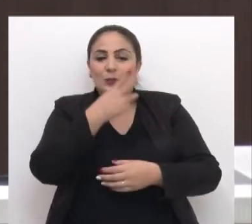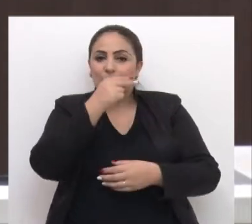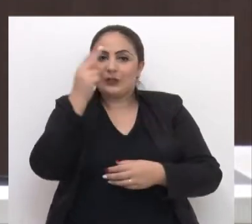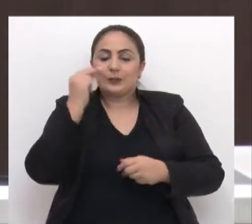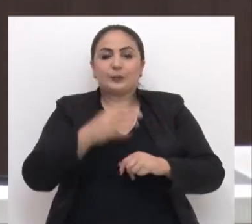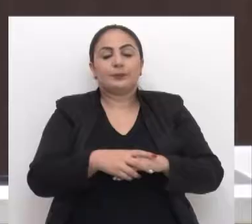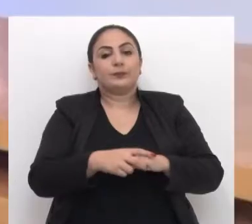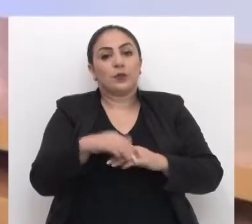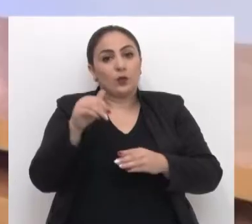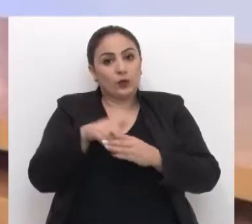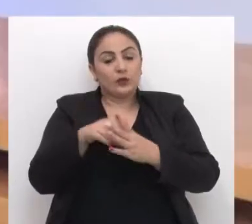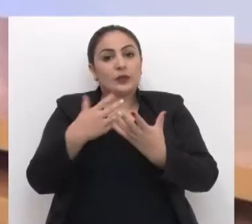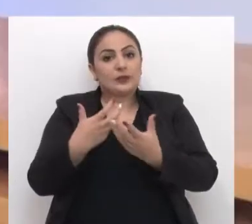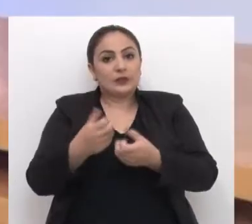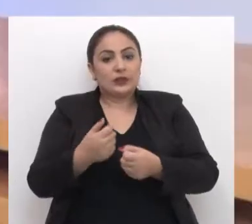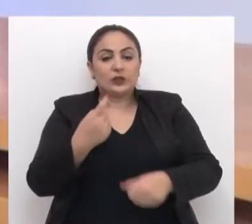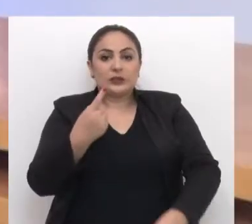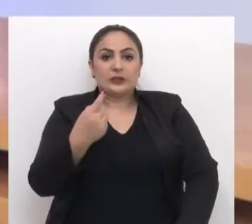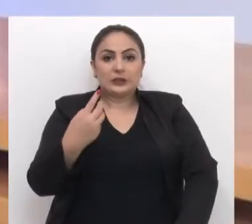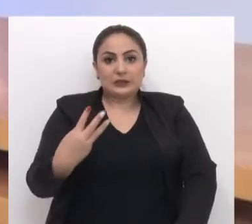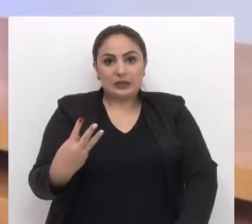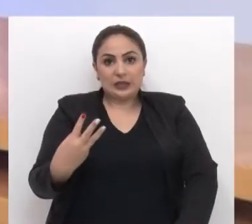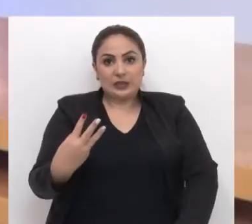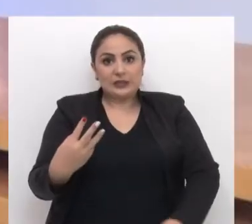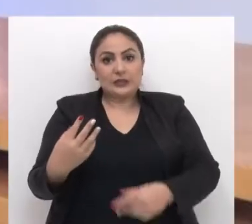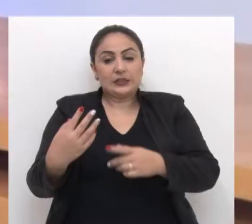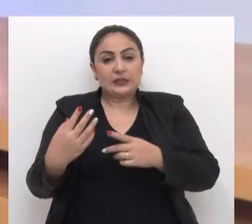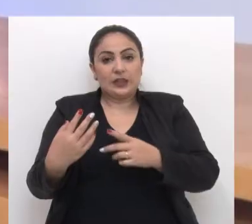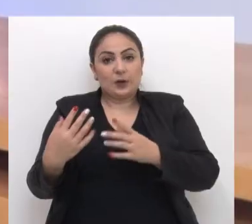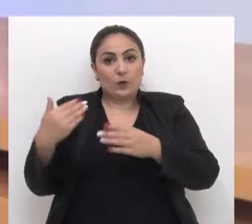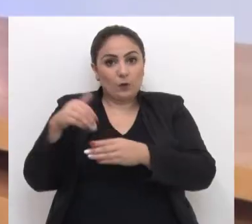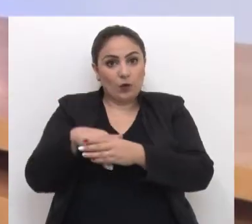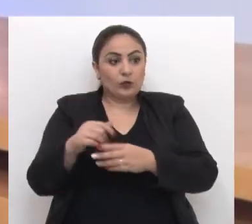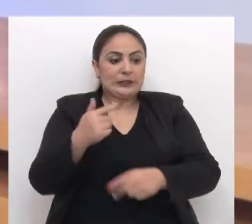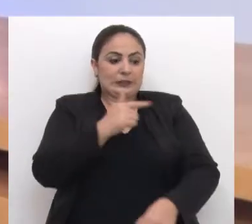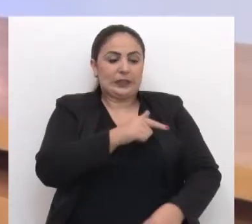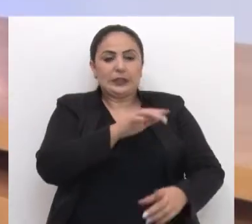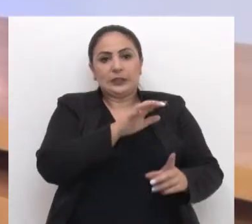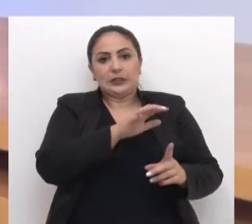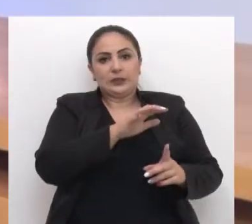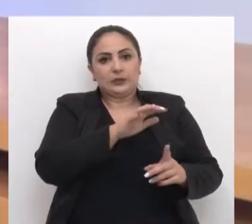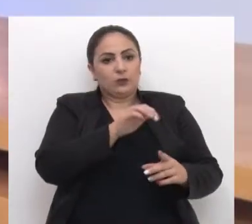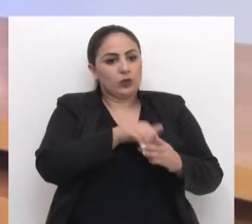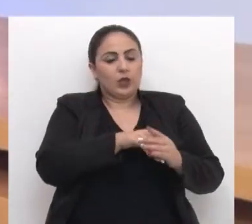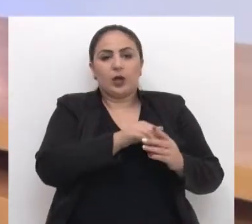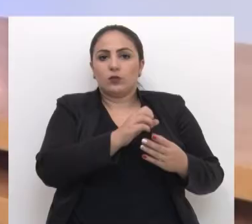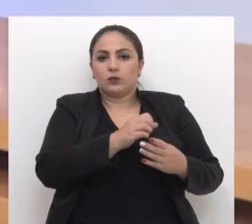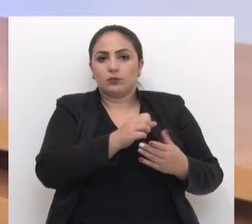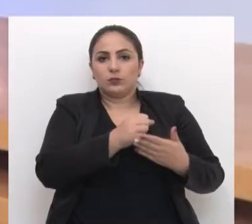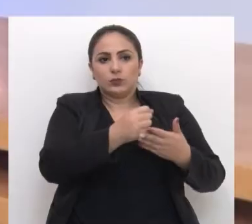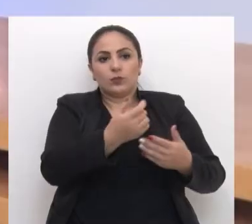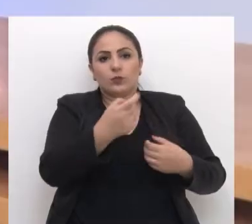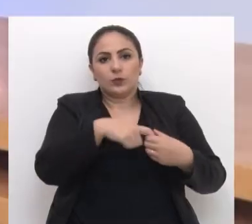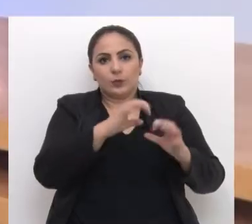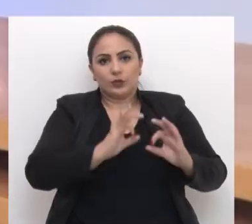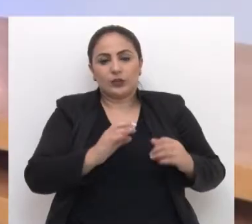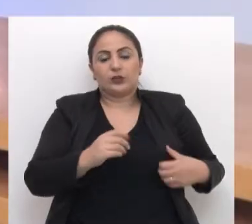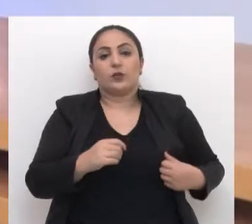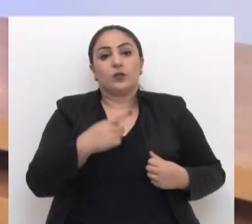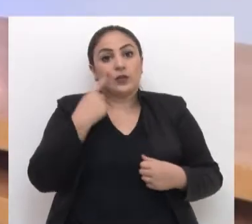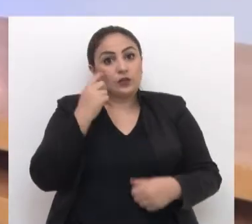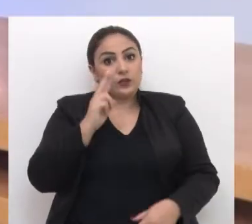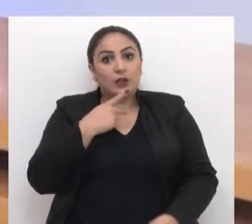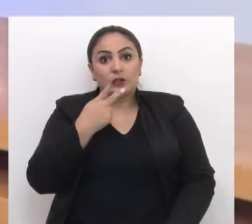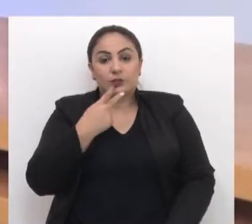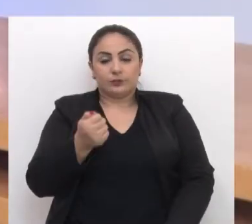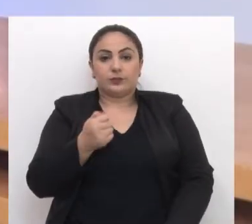nosso município, né? O veto foi mantido por 13 votos a 7. Veja agora o que outros vereadores falaram no